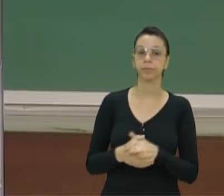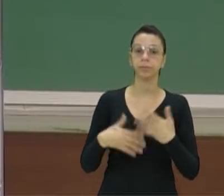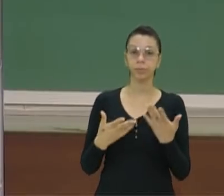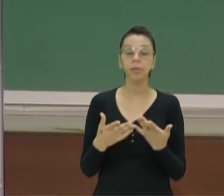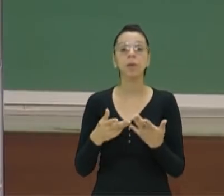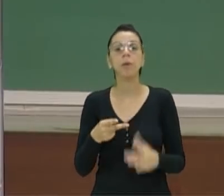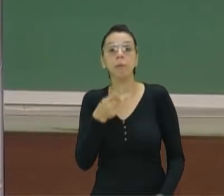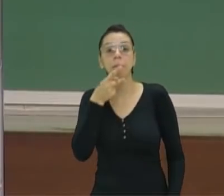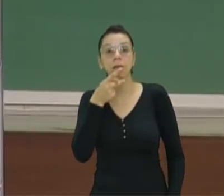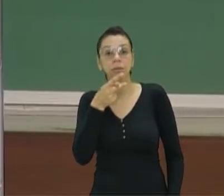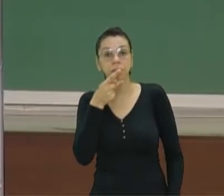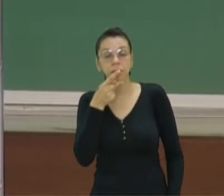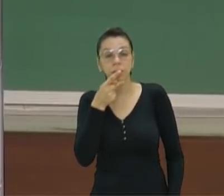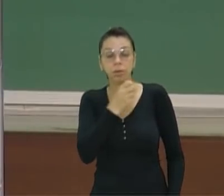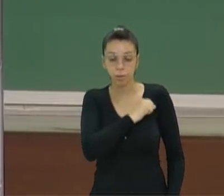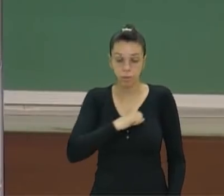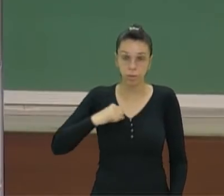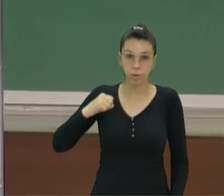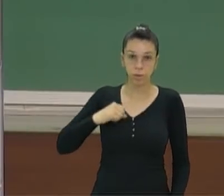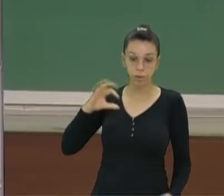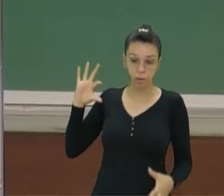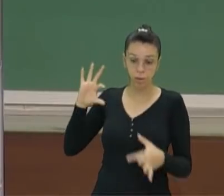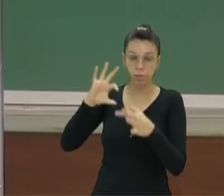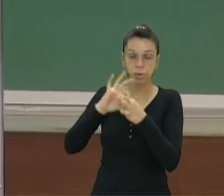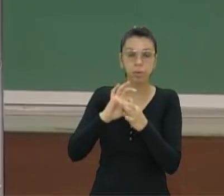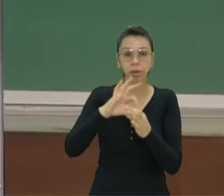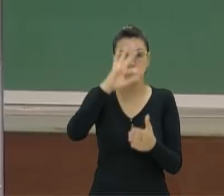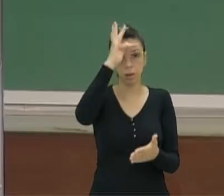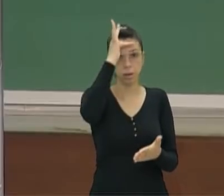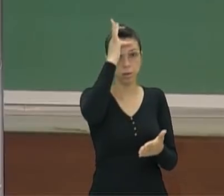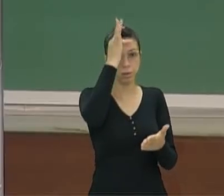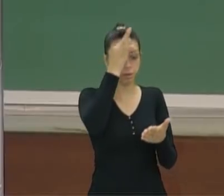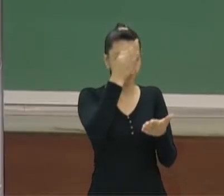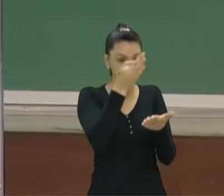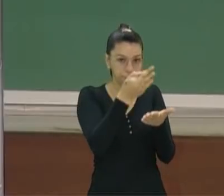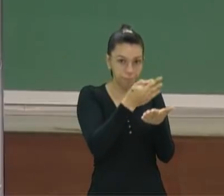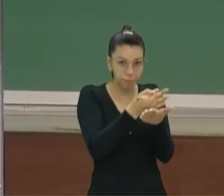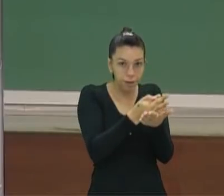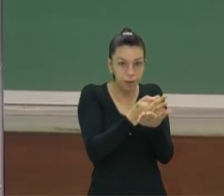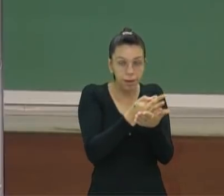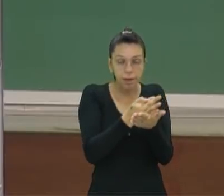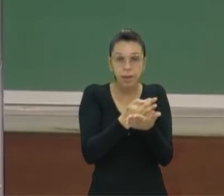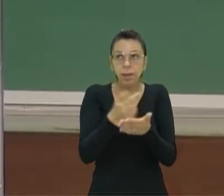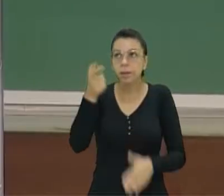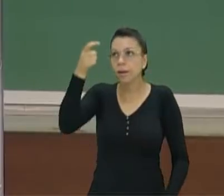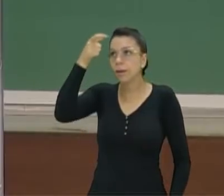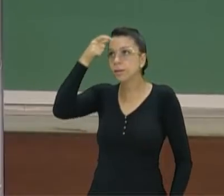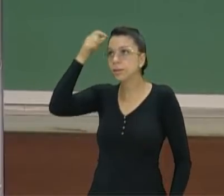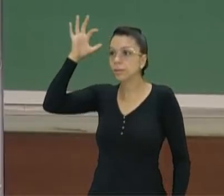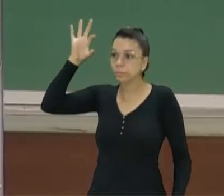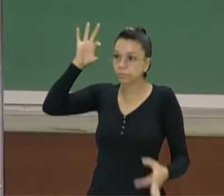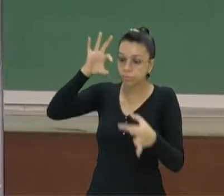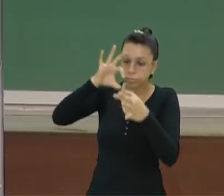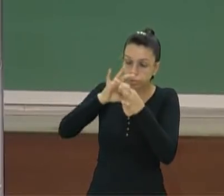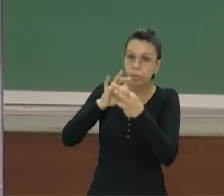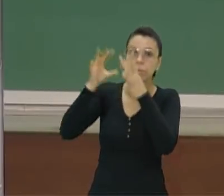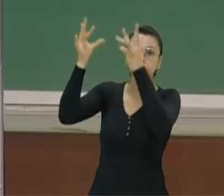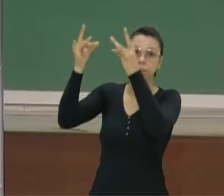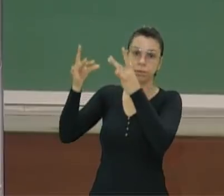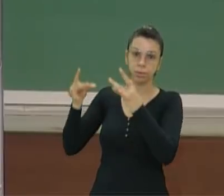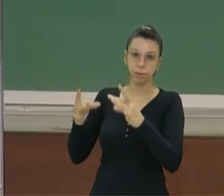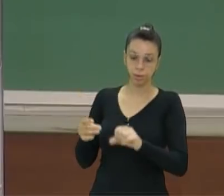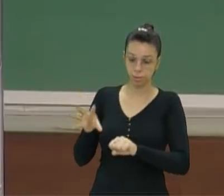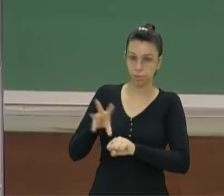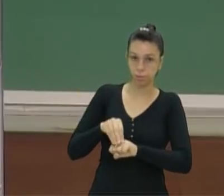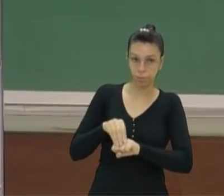forte e uma união entre fé e razão para descrever o conhecimento. Já na filosofia moderna, o humanismo se